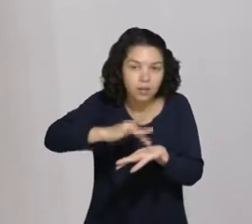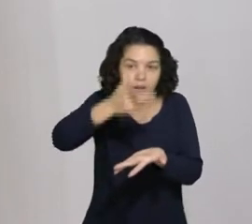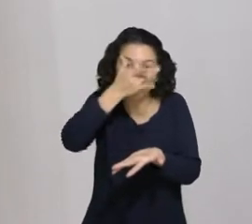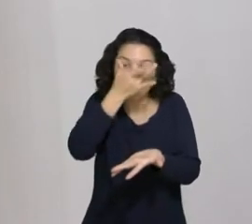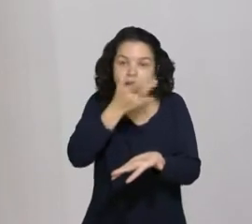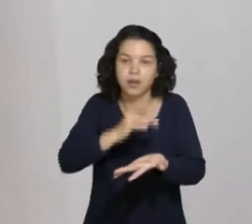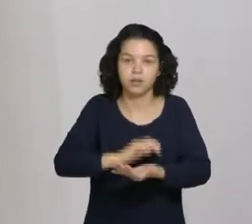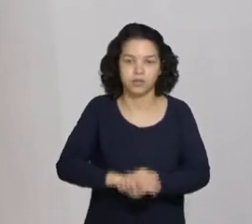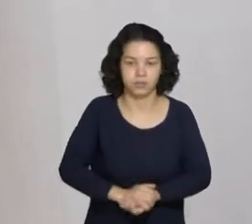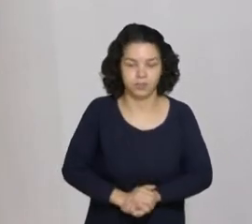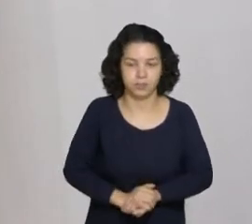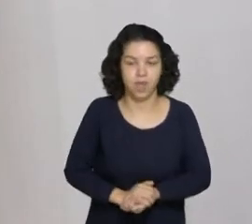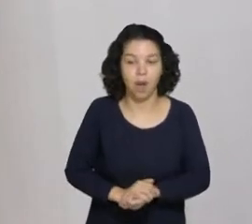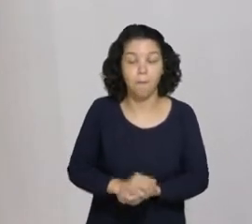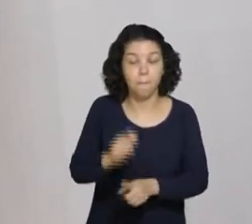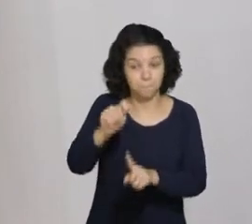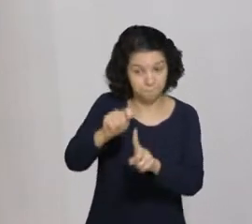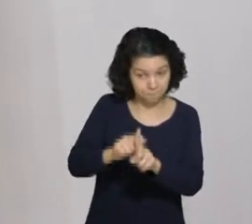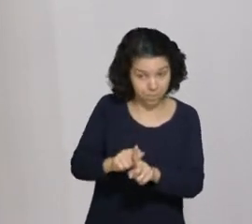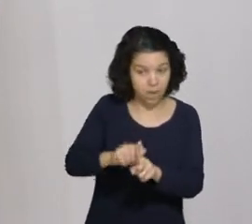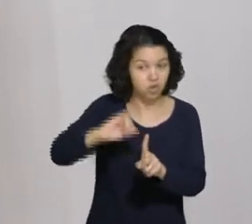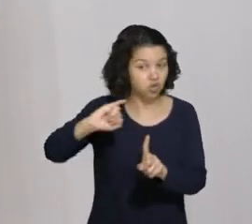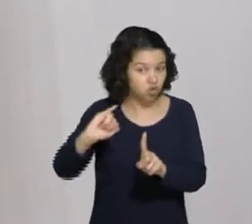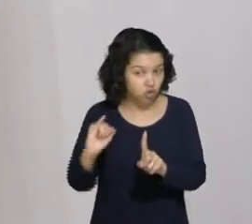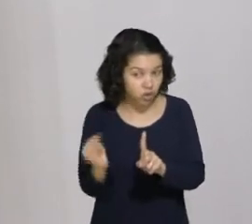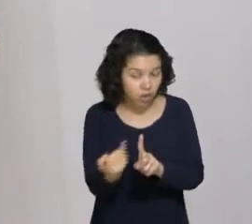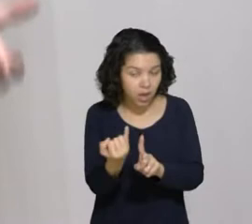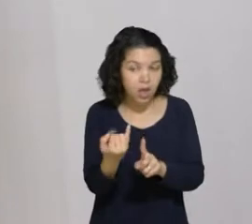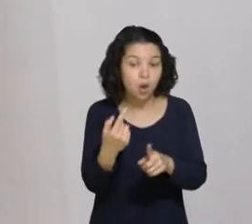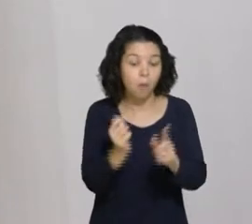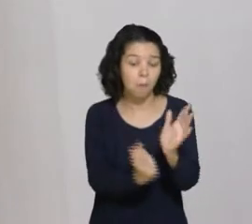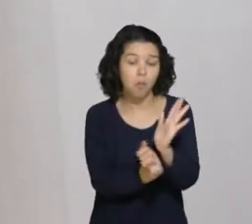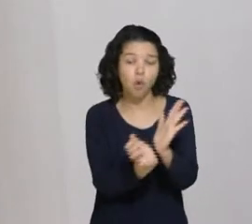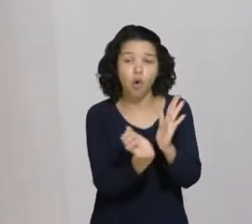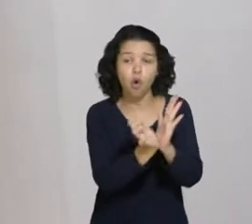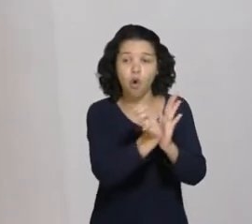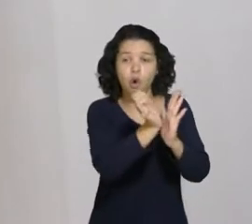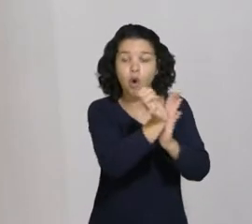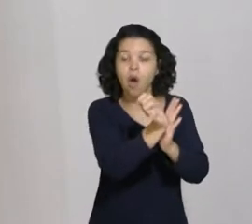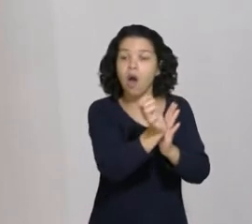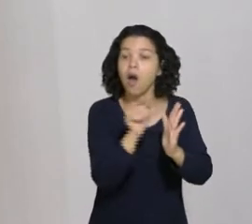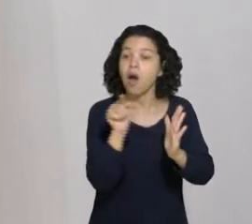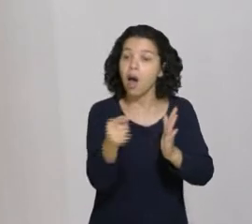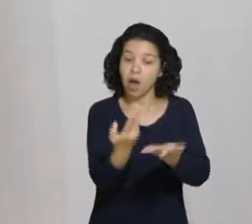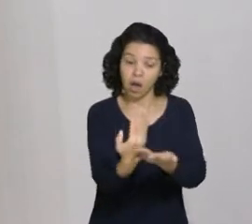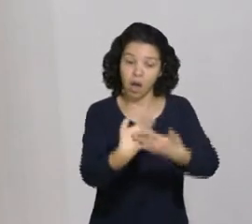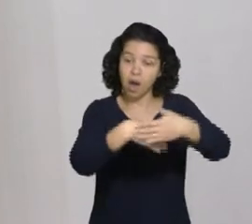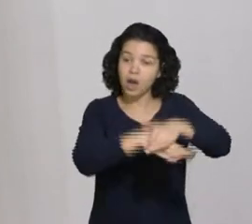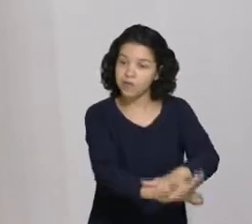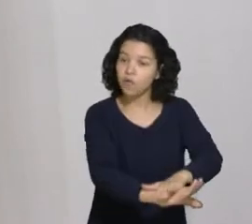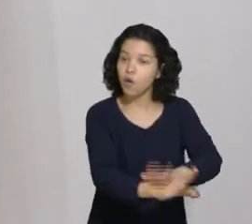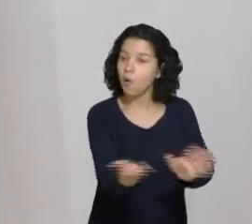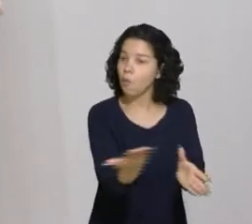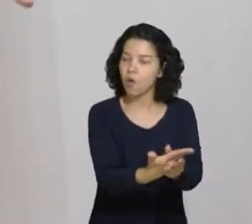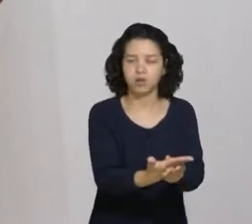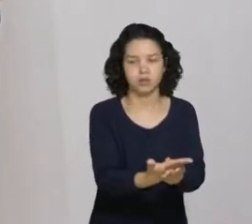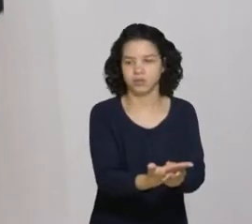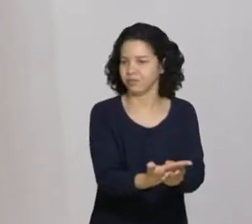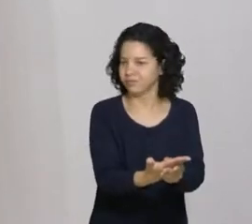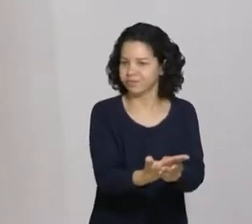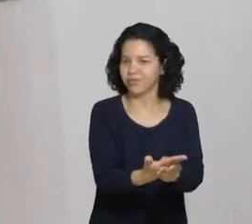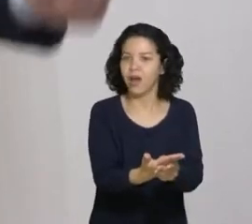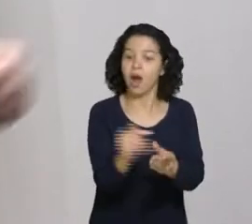entretanto em janeiro o motivos burocráticos e lá que vão o próprio processo esse